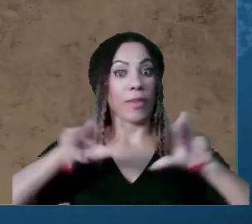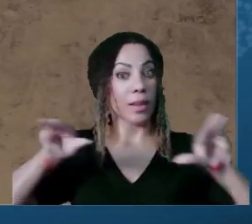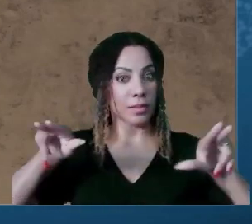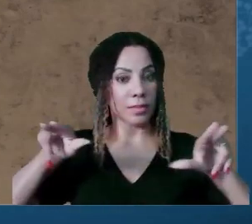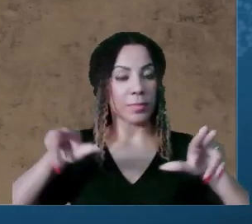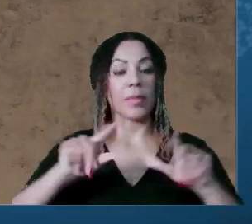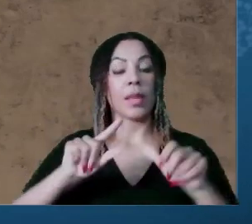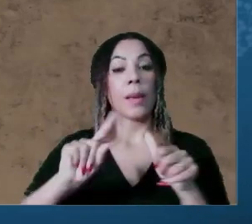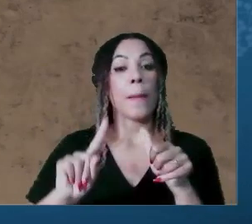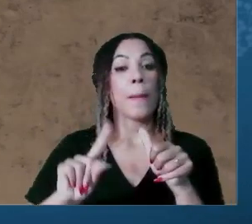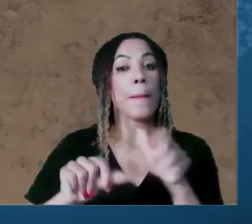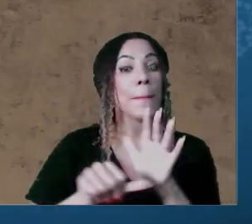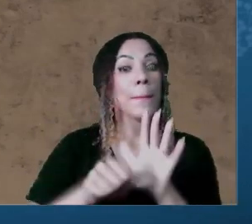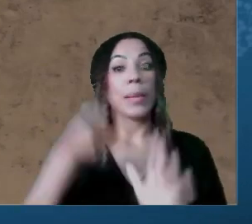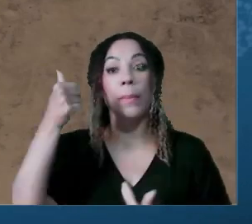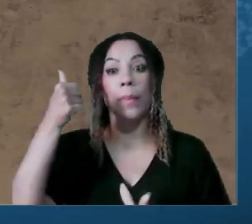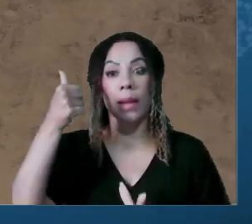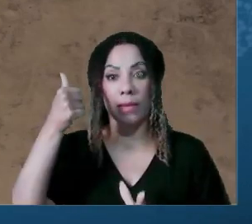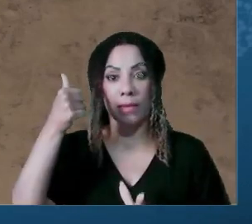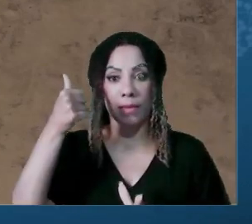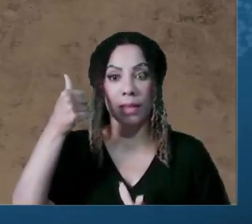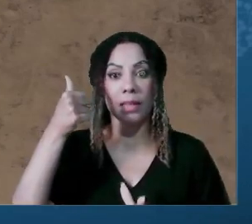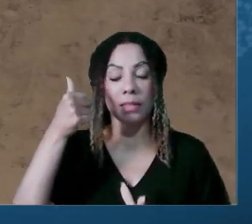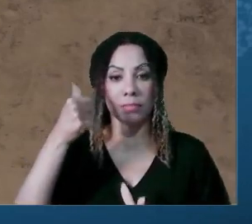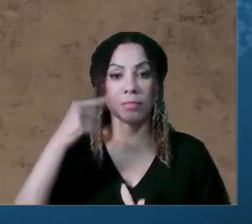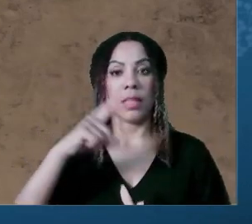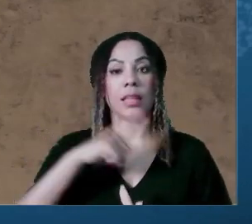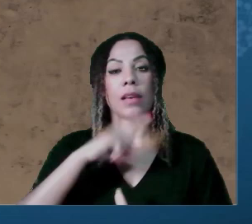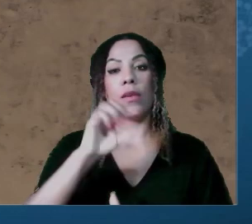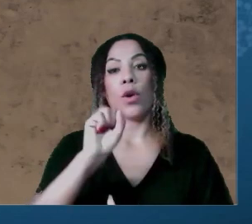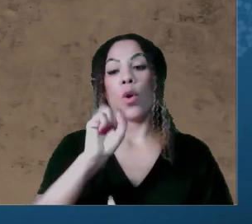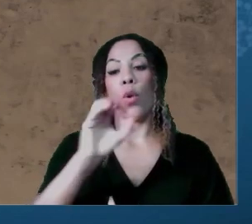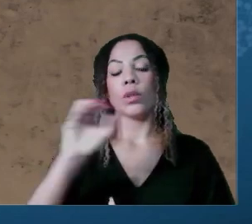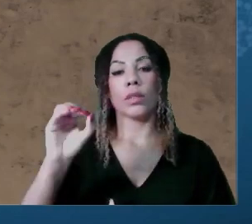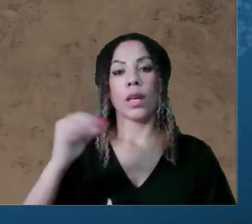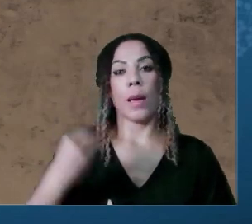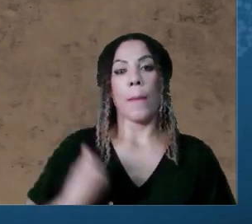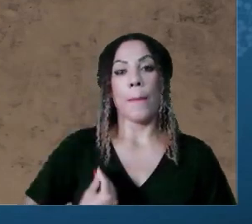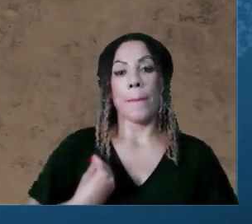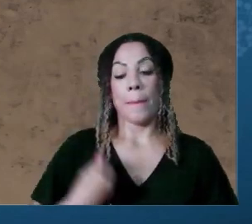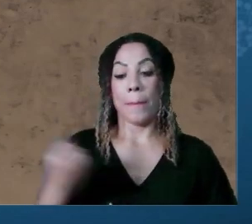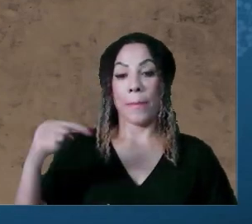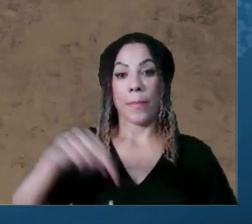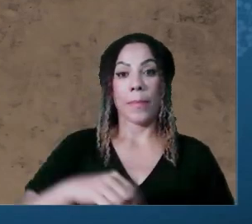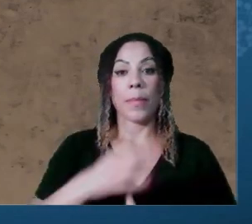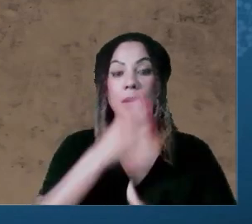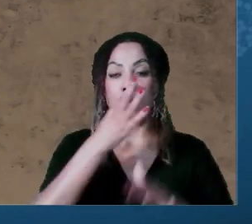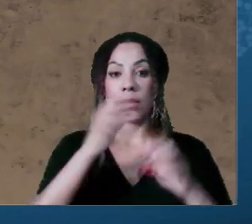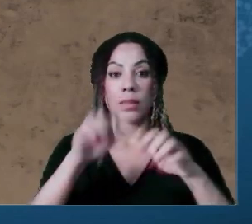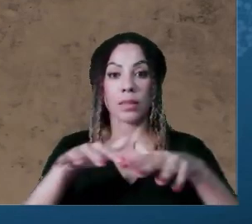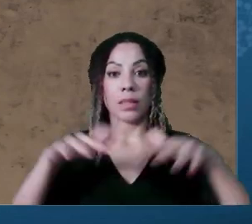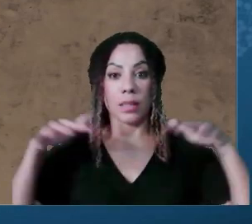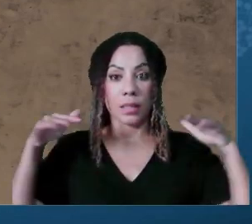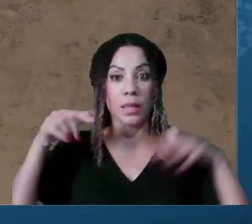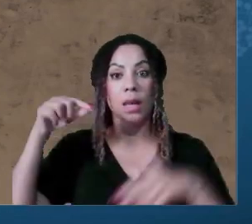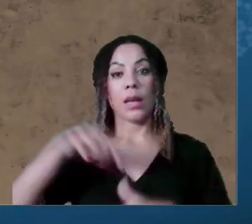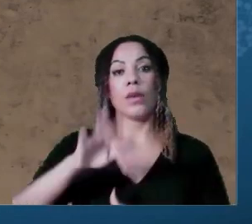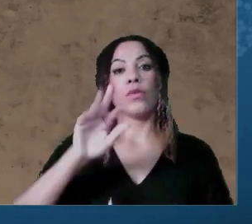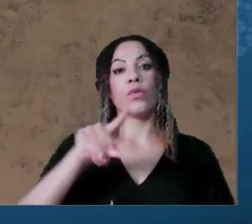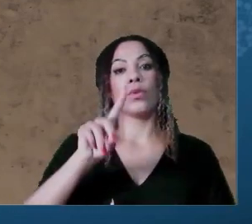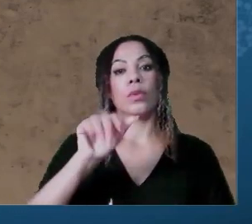primeira vez, com 800 participantes presenciais aqui na Fundação por dia e mais